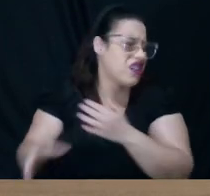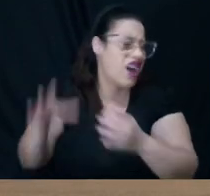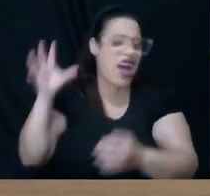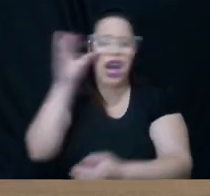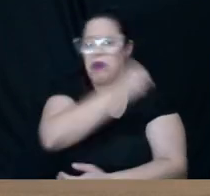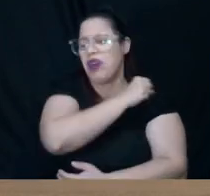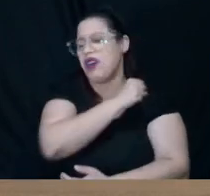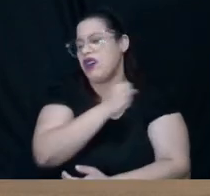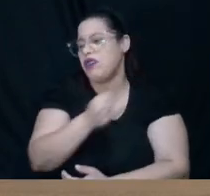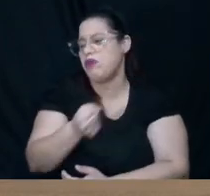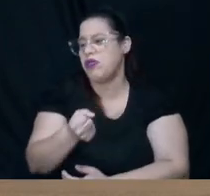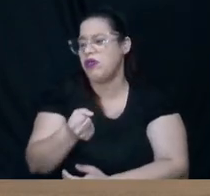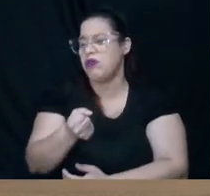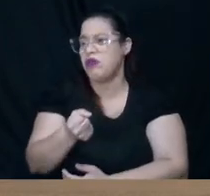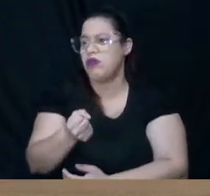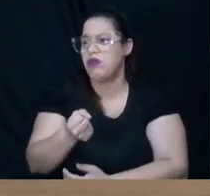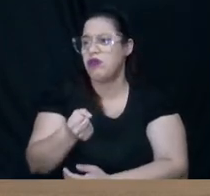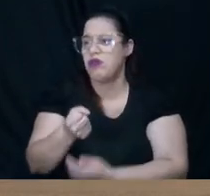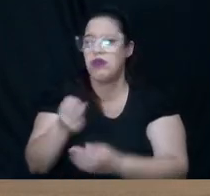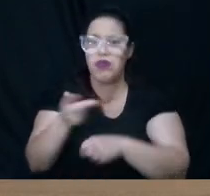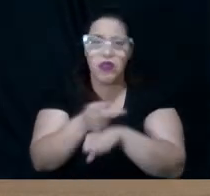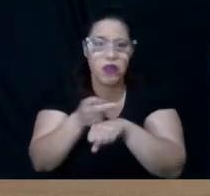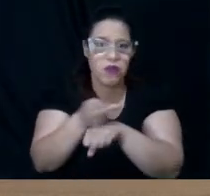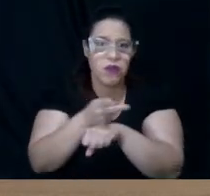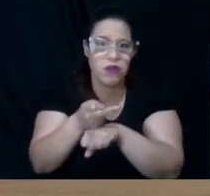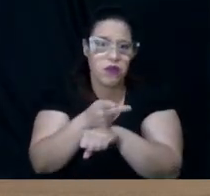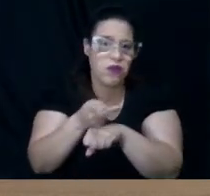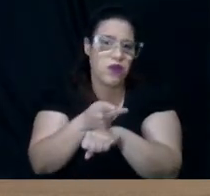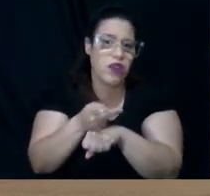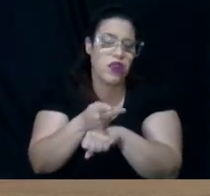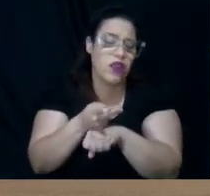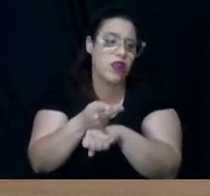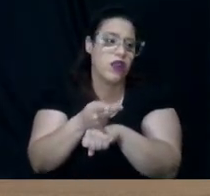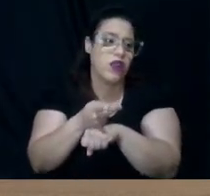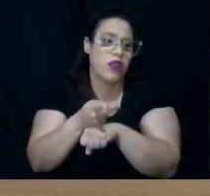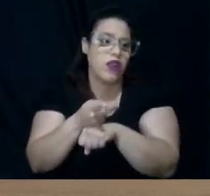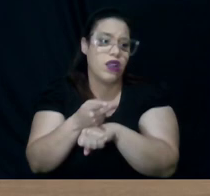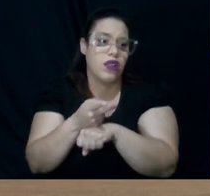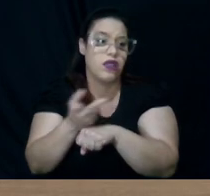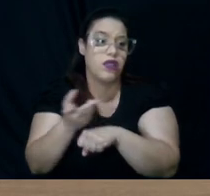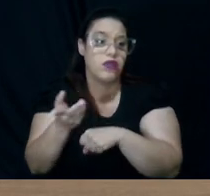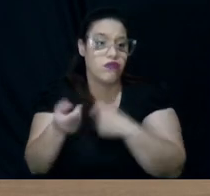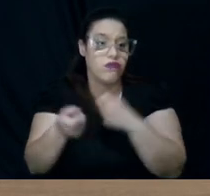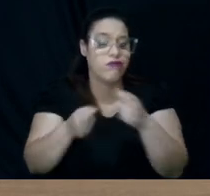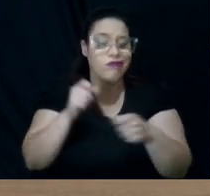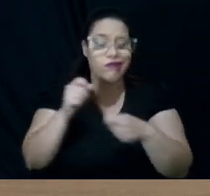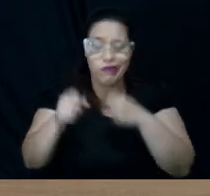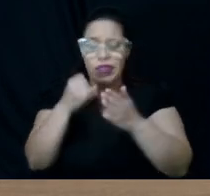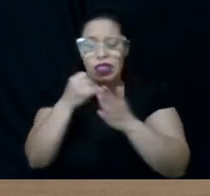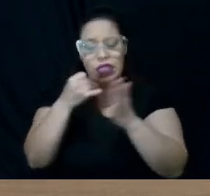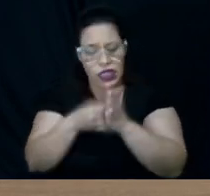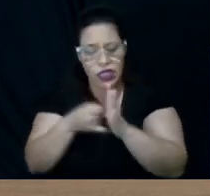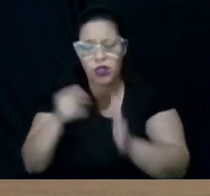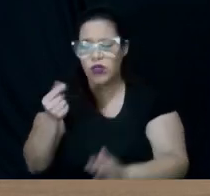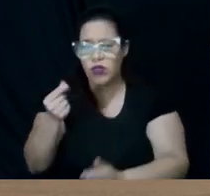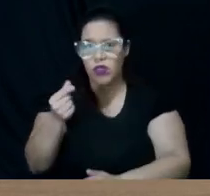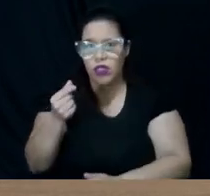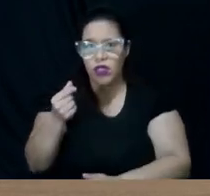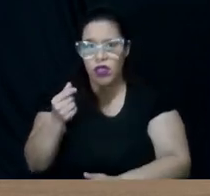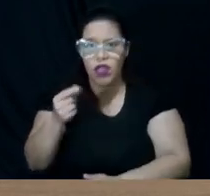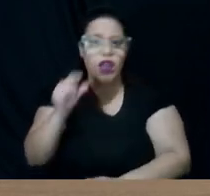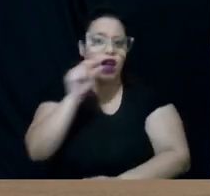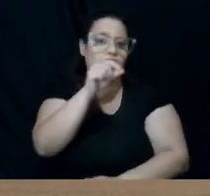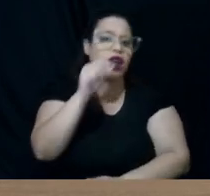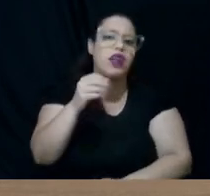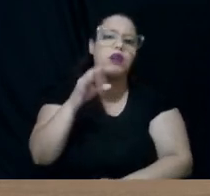ela procura muitas vezes, através de fintechs, através de instituições financeiras, as linhas mais facilitadas, a qual ela